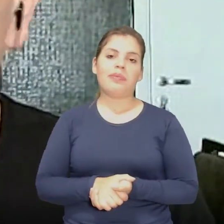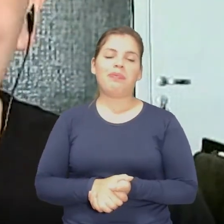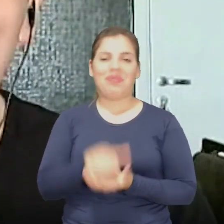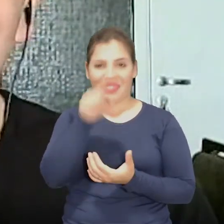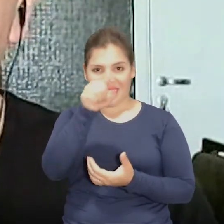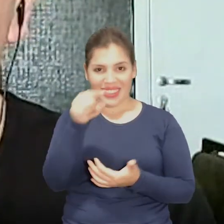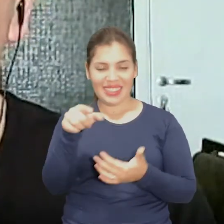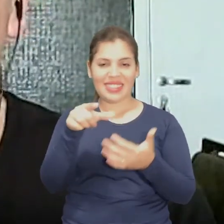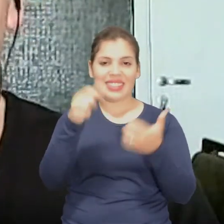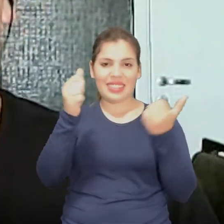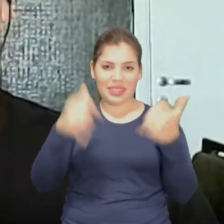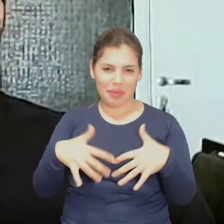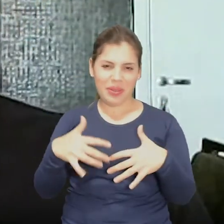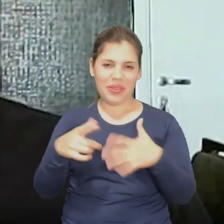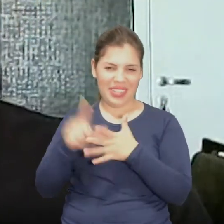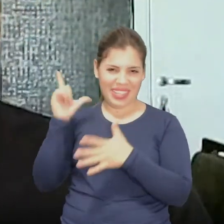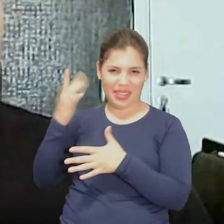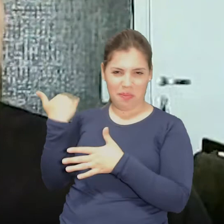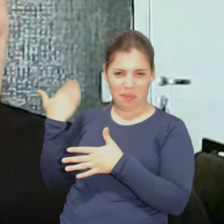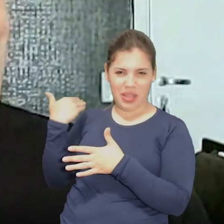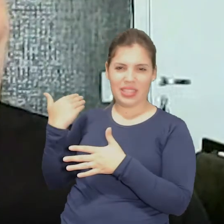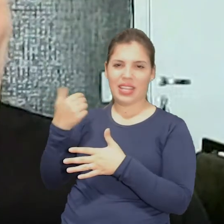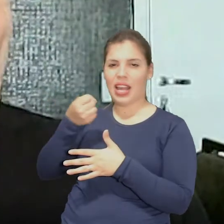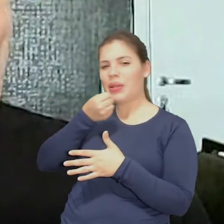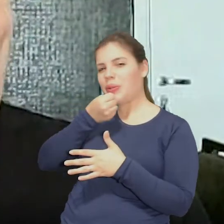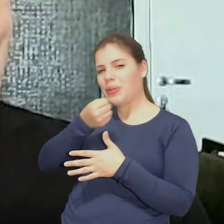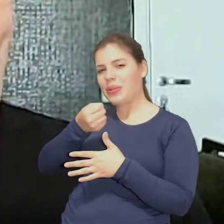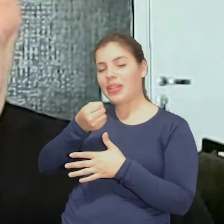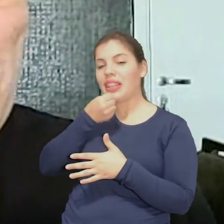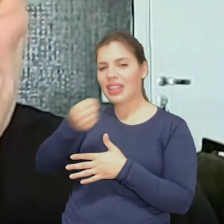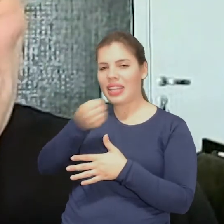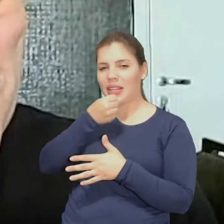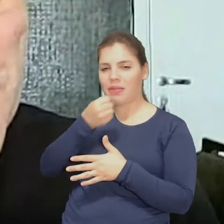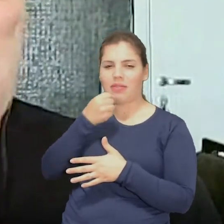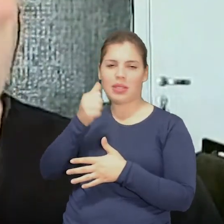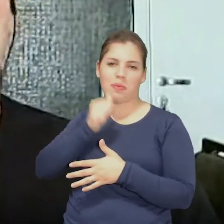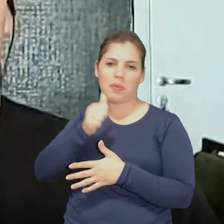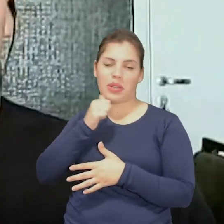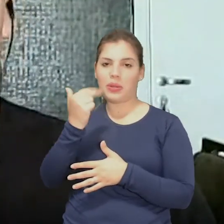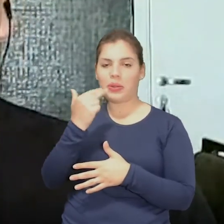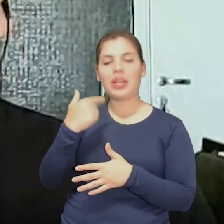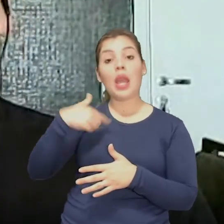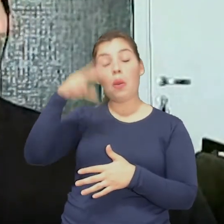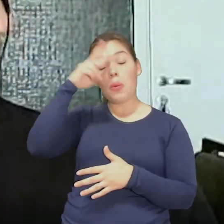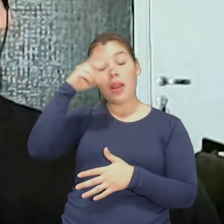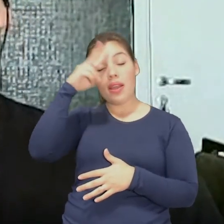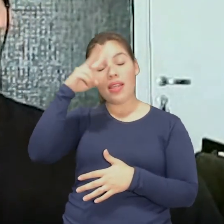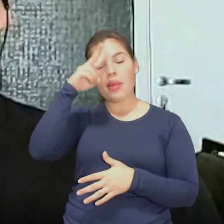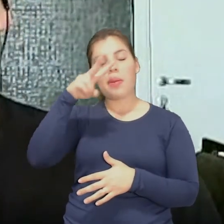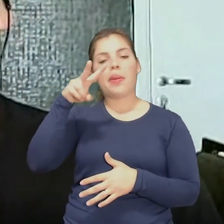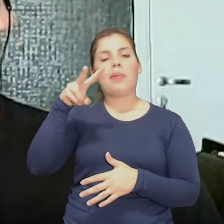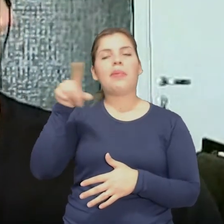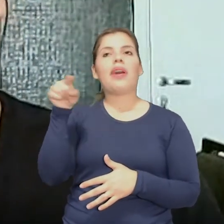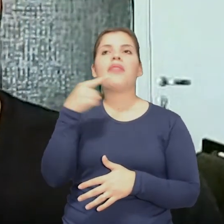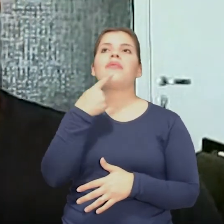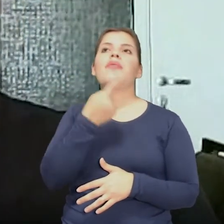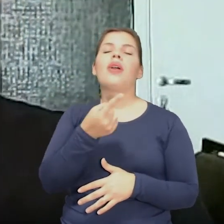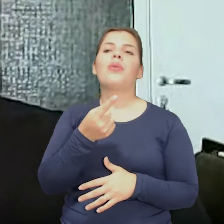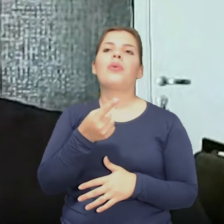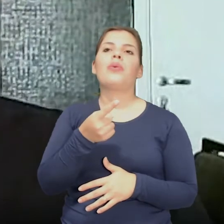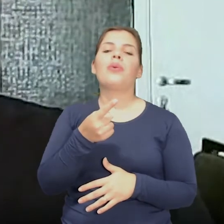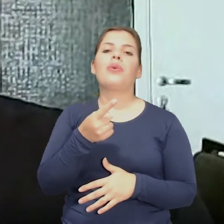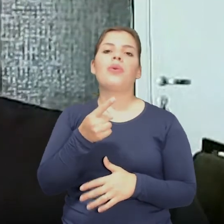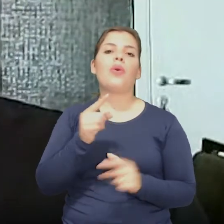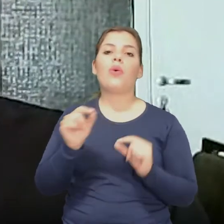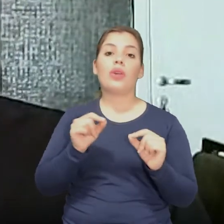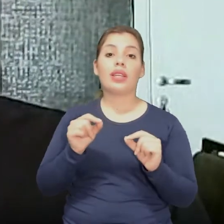E sobre essa entrevista também que a doutora falou, né? Foi com o nutricionista Ney Felipe, eu lembro que uma das coisas que ele falou